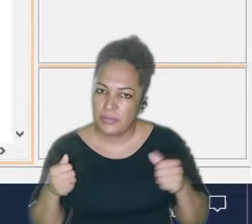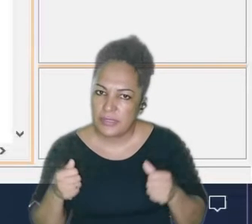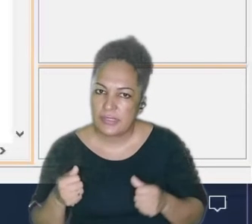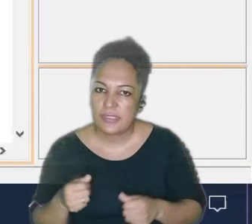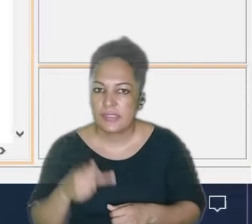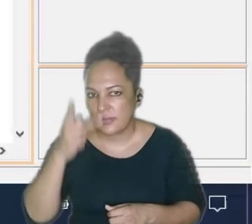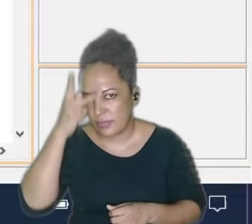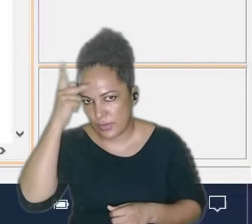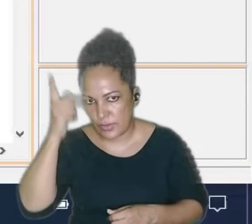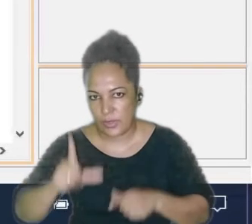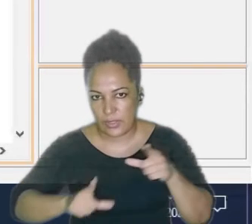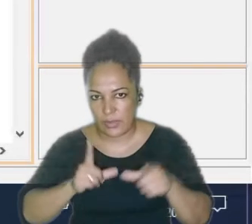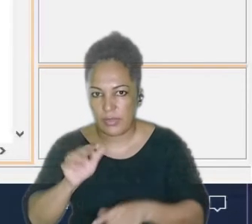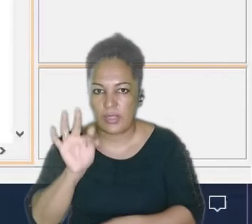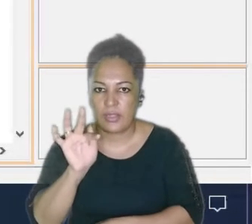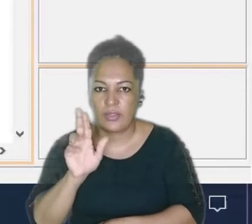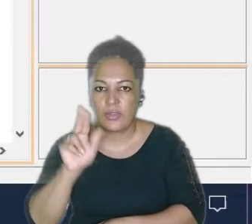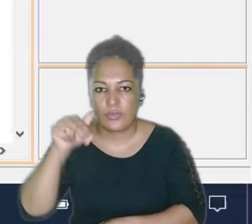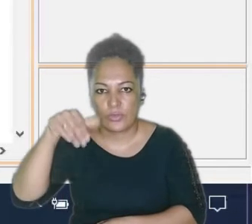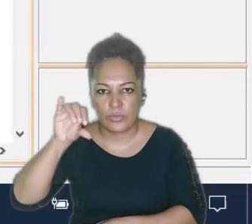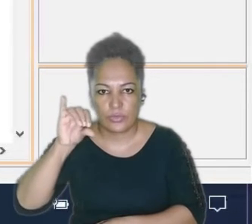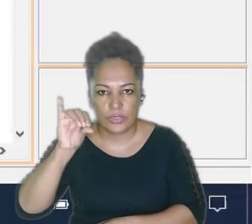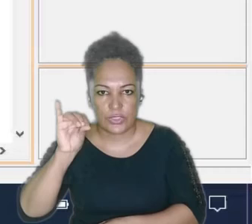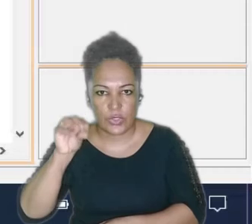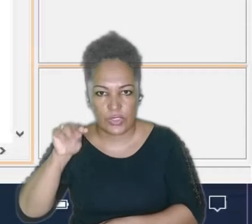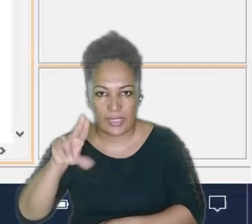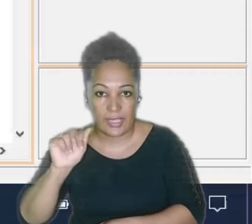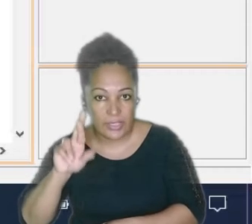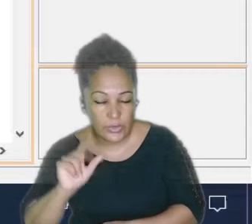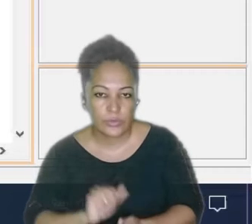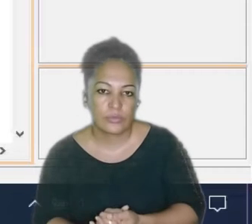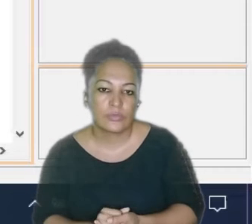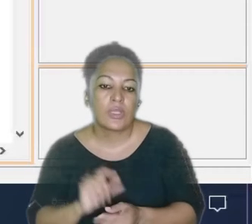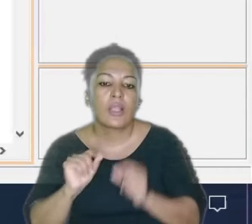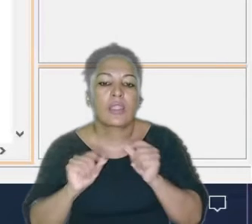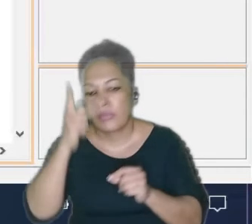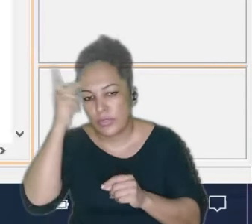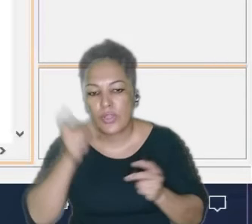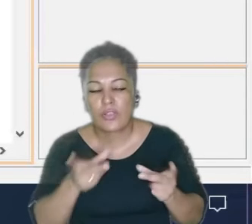Venda precisa de funcionário? Sim, né? A venda precisa saber qual é o funcionário que fez ela.